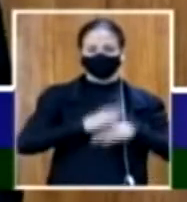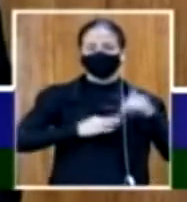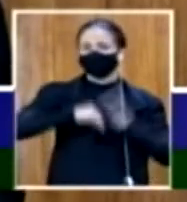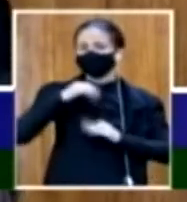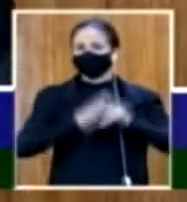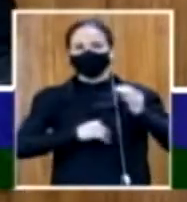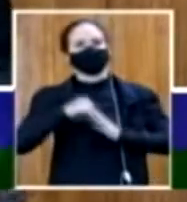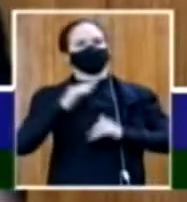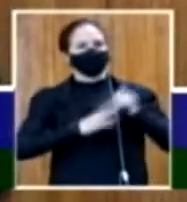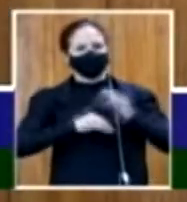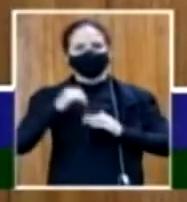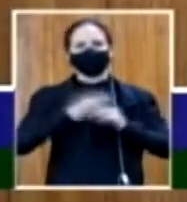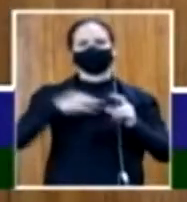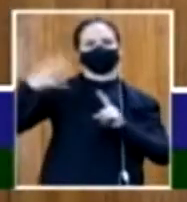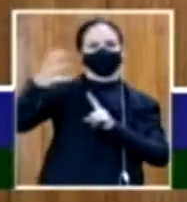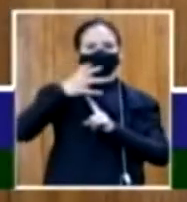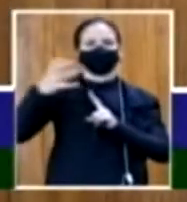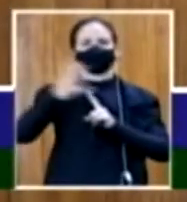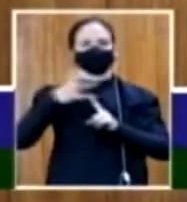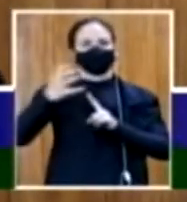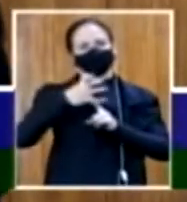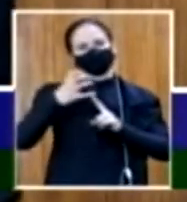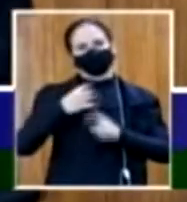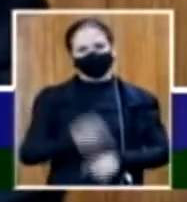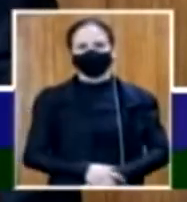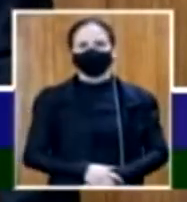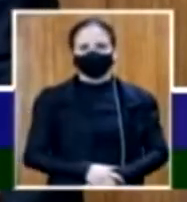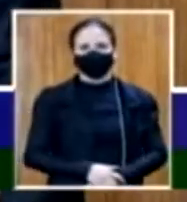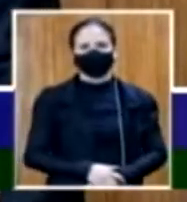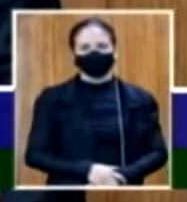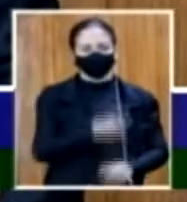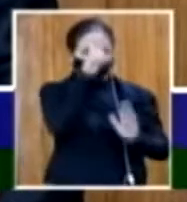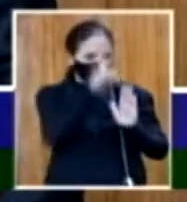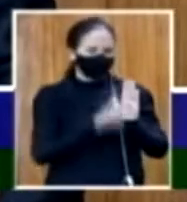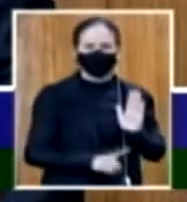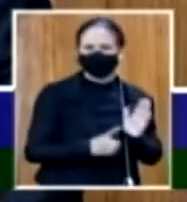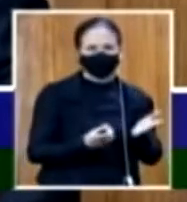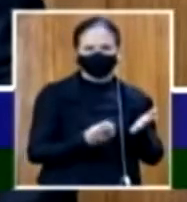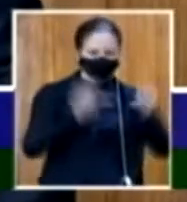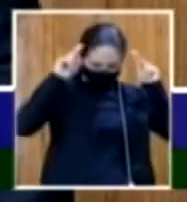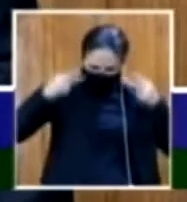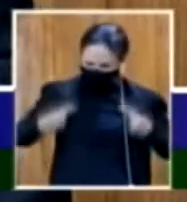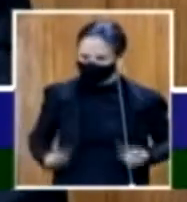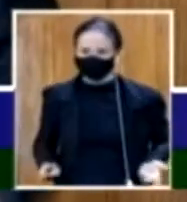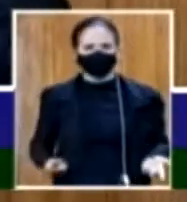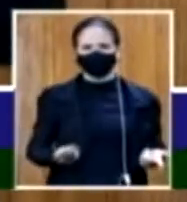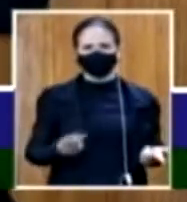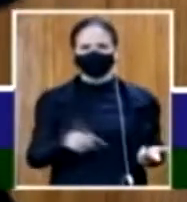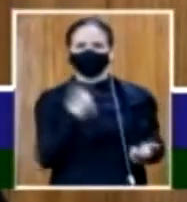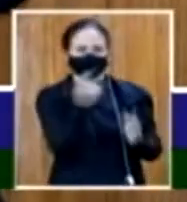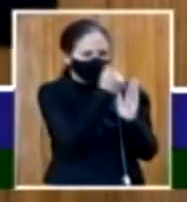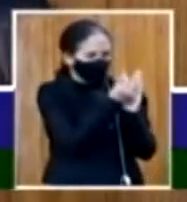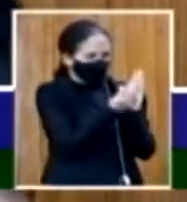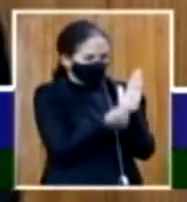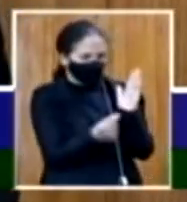inclusive de dignidade da pessoa humana, porque quando se fala em tributação, nós não estamos falando de